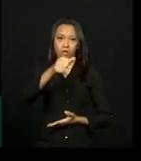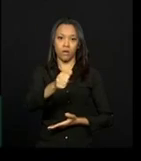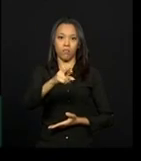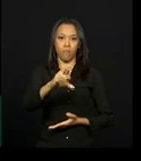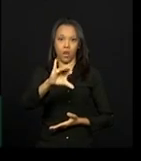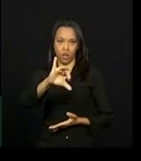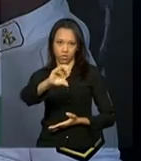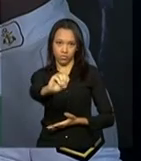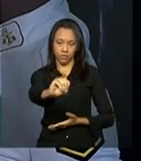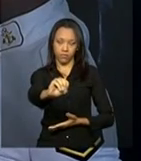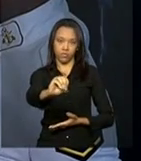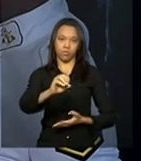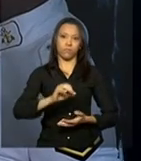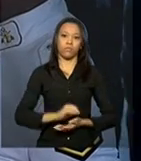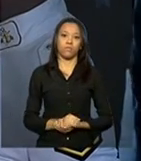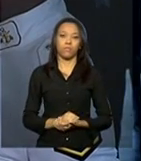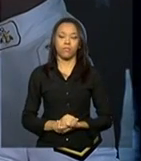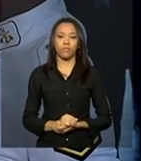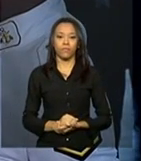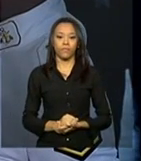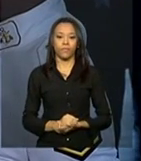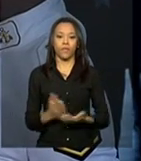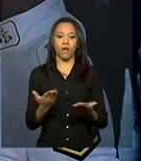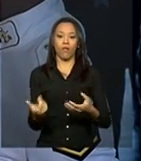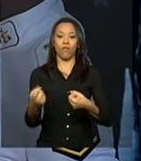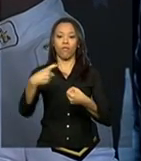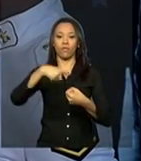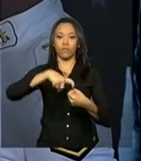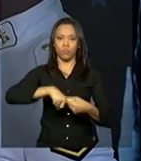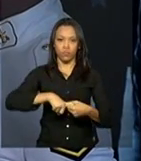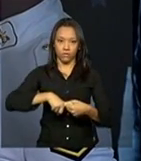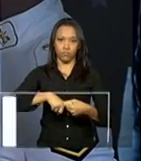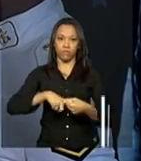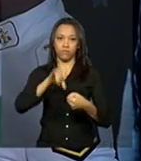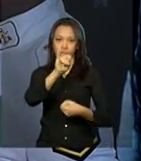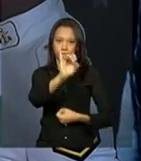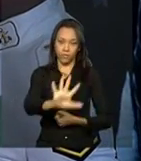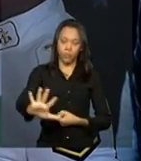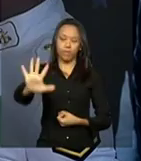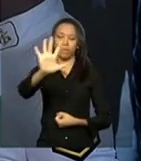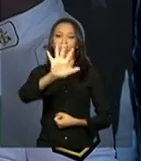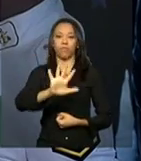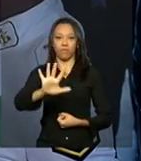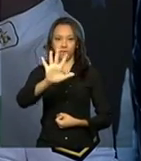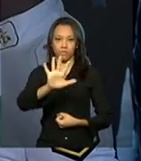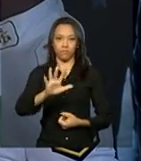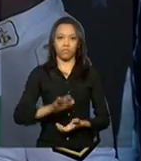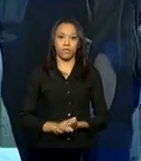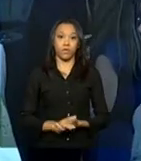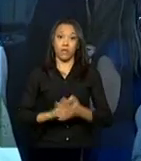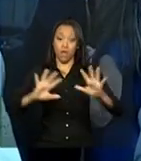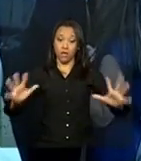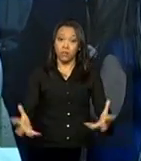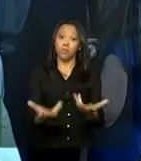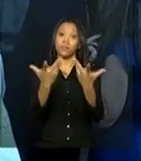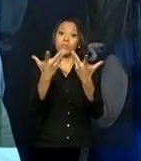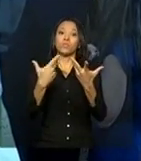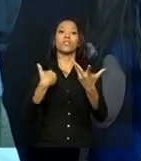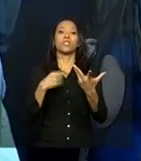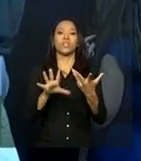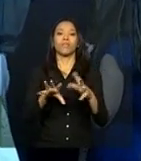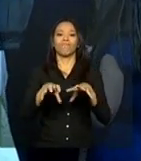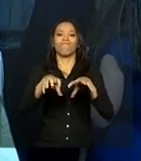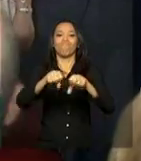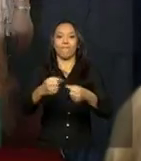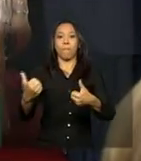Bittar. Voltamos então com imagens. da cerimônia de posse da presidenta Dilma Rousseff,